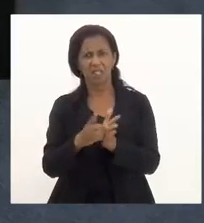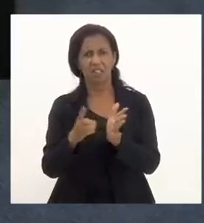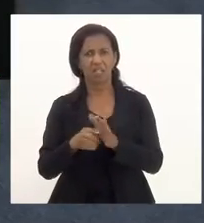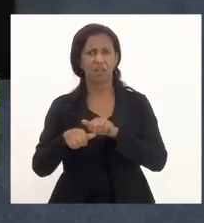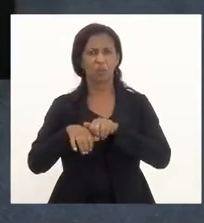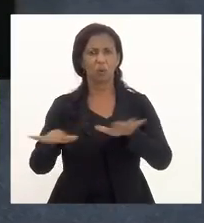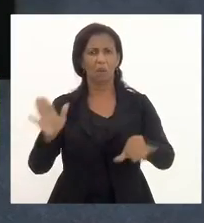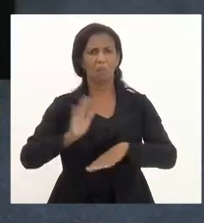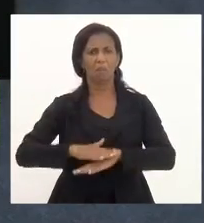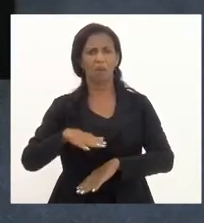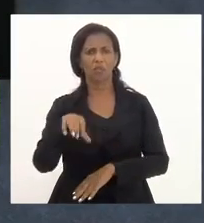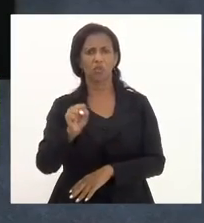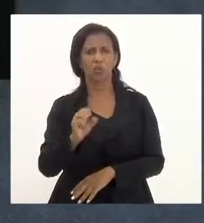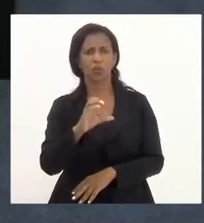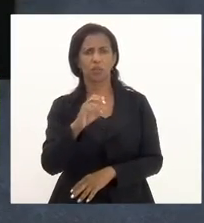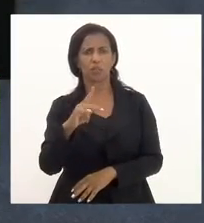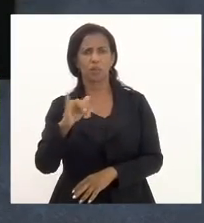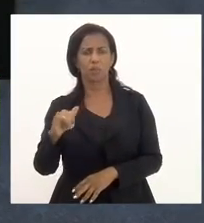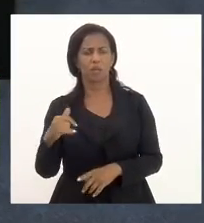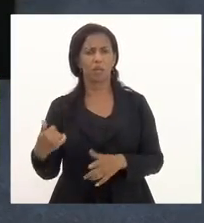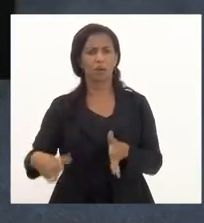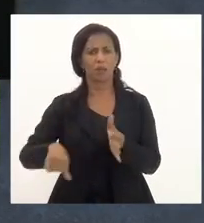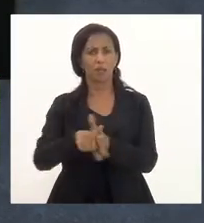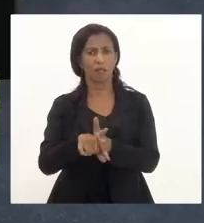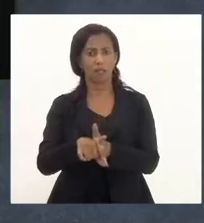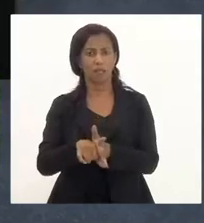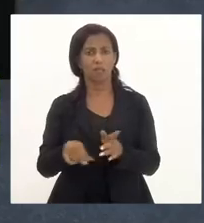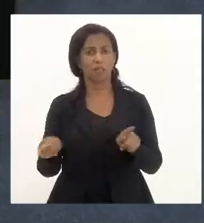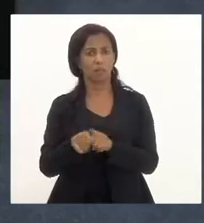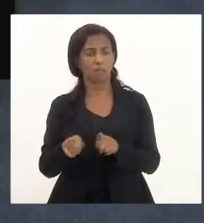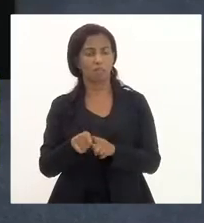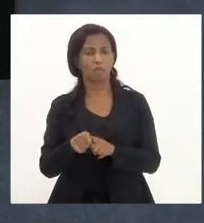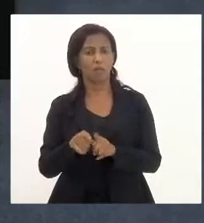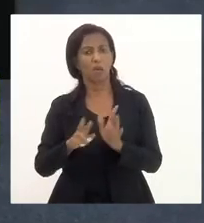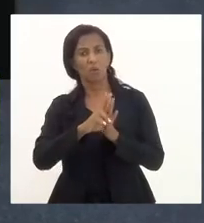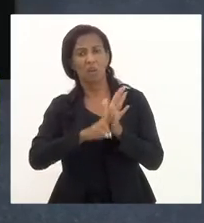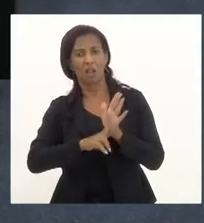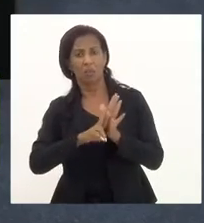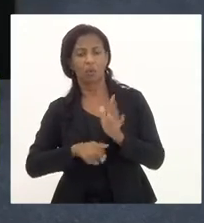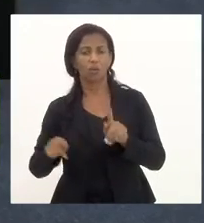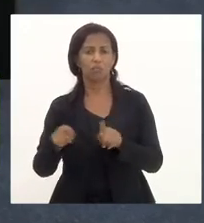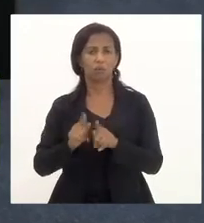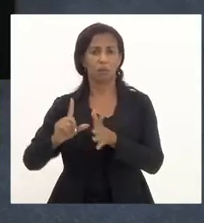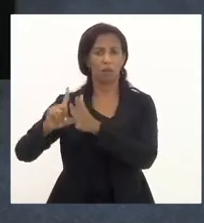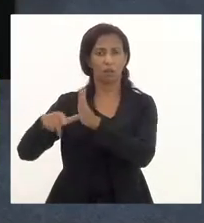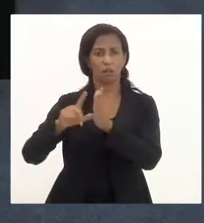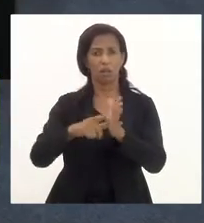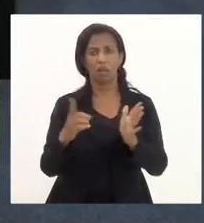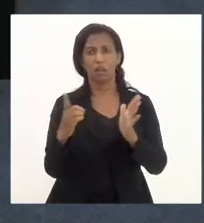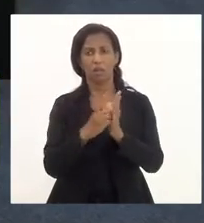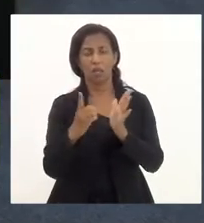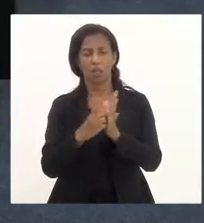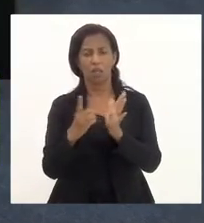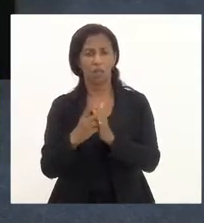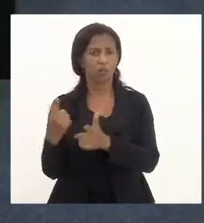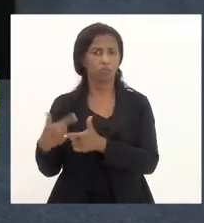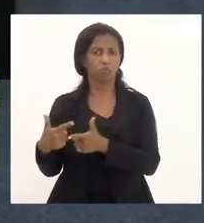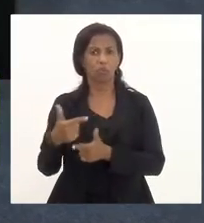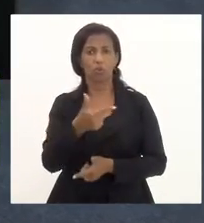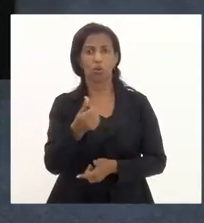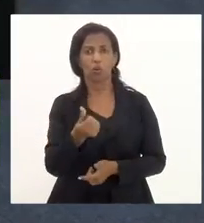mais de oito ser feliz que não foram para frente por conta da crise sanitária ou tem os relatórios ainda atrasados decreto de calamidade